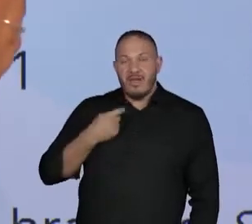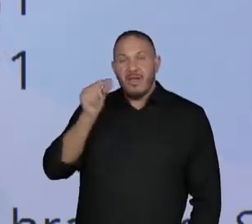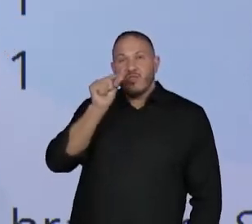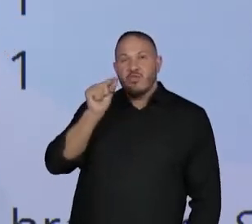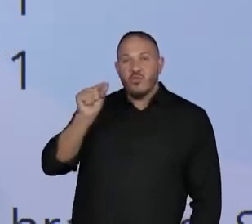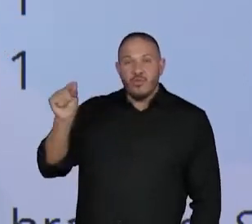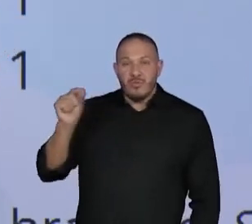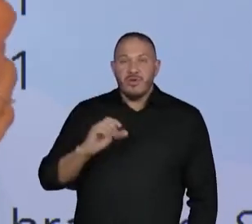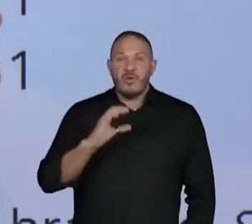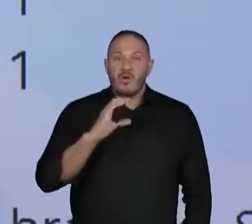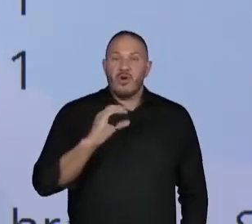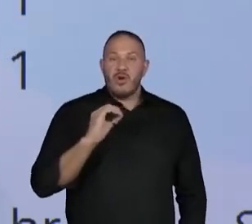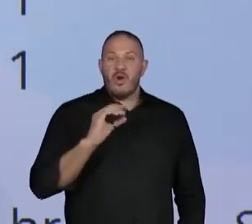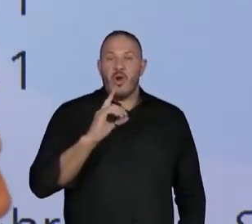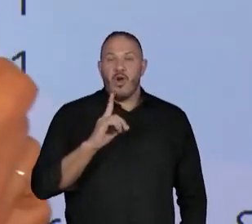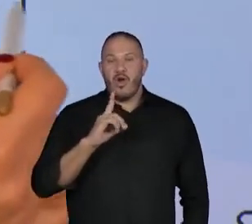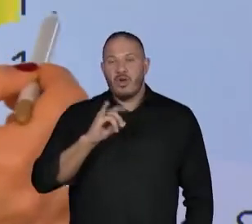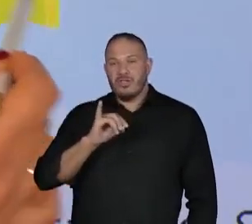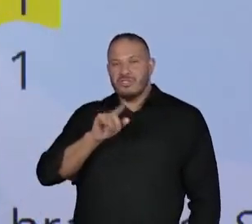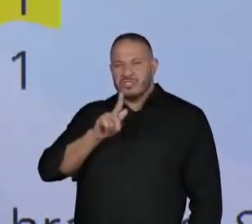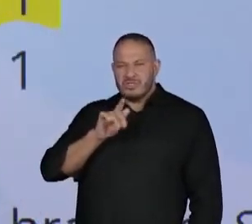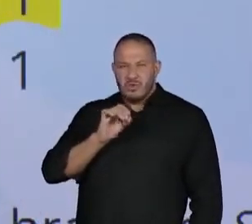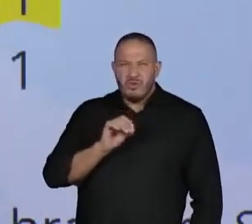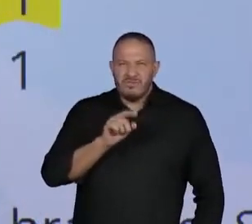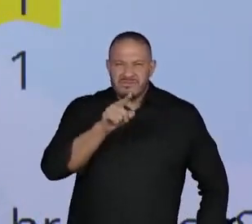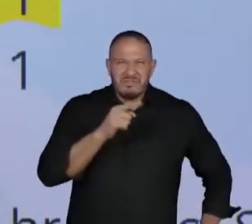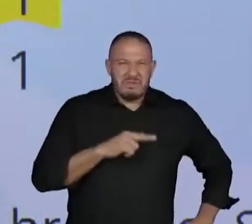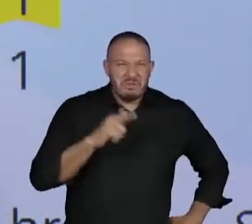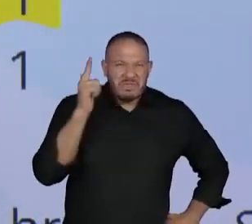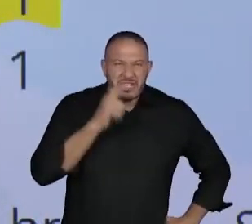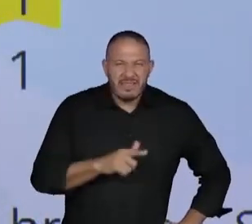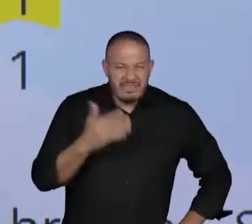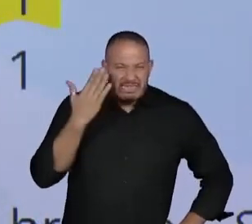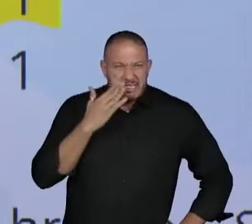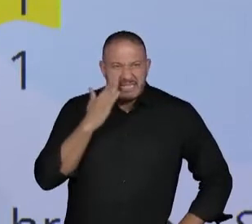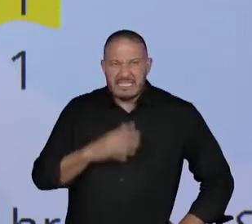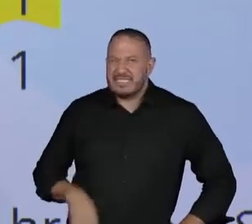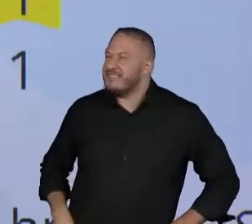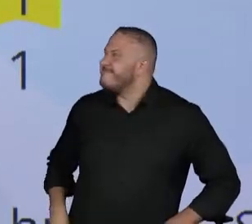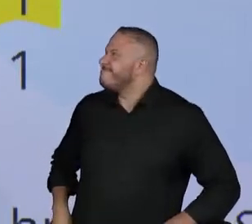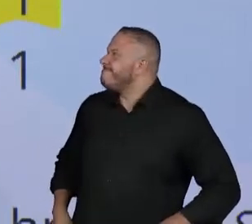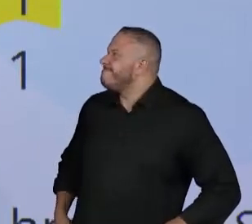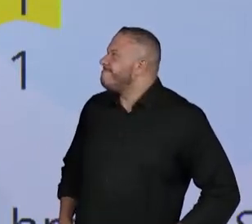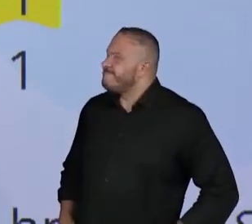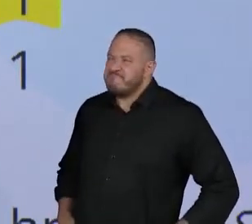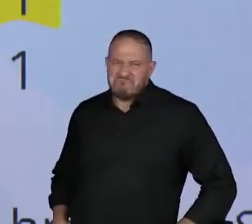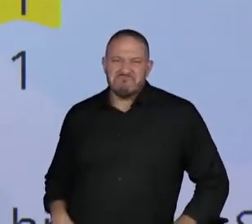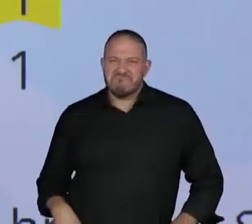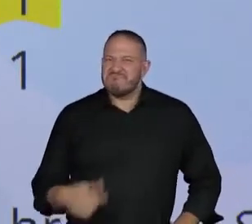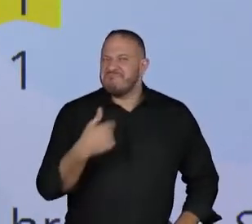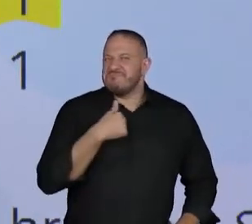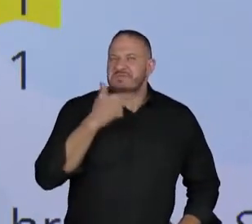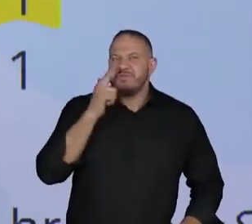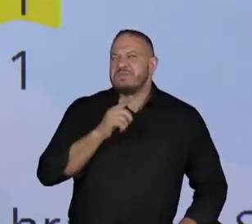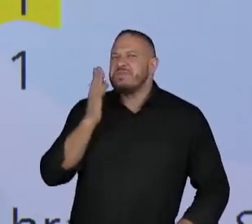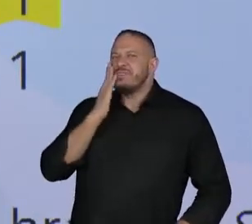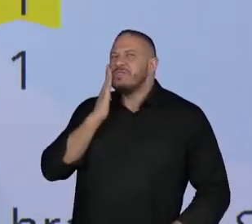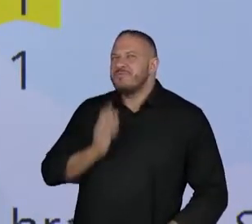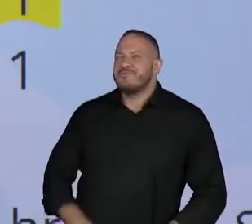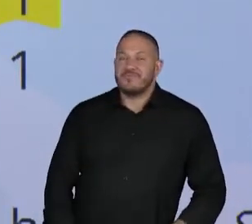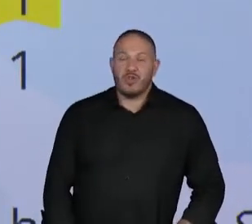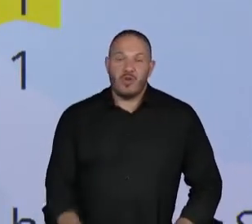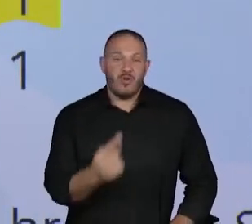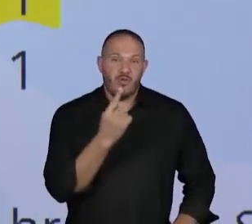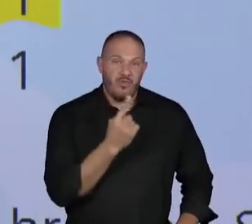códigos. Será, Pro, que você consegue entender esses códigos aí? Eu consigo. O número 1 quer dizer